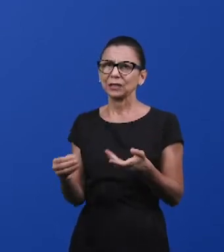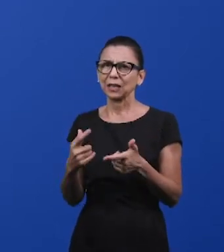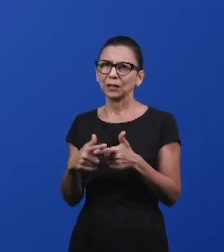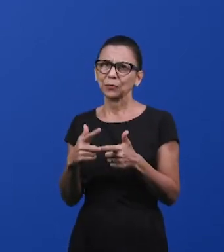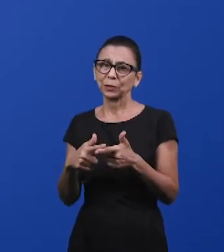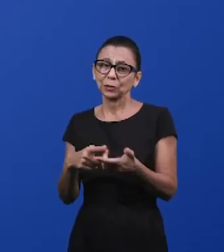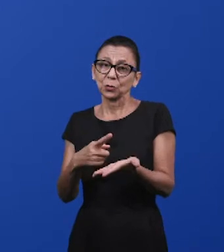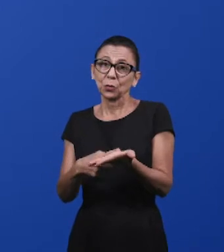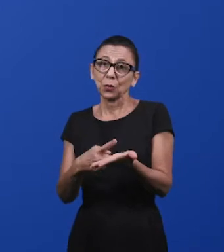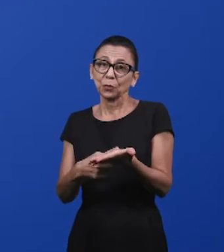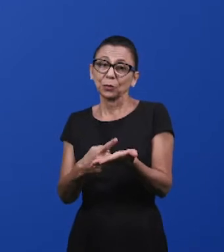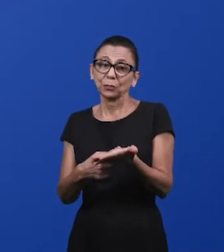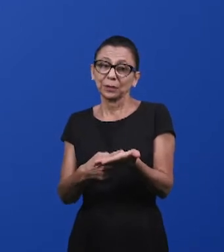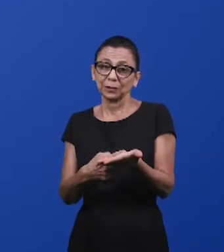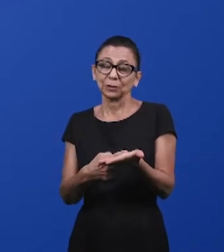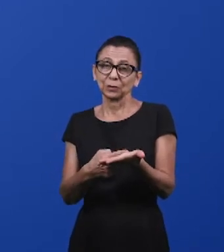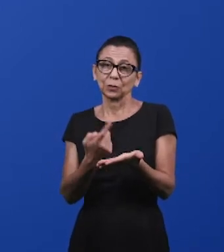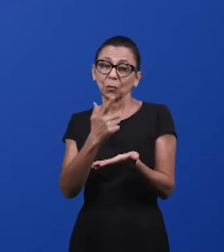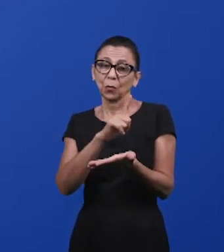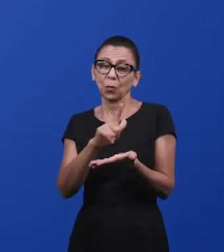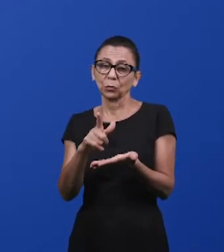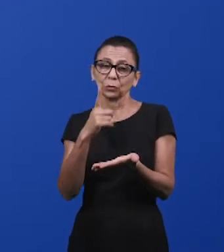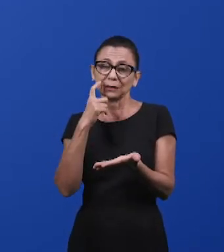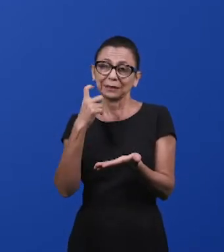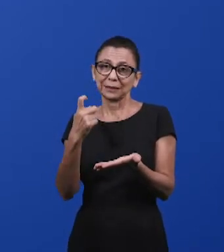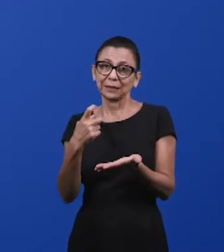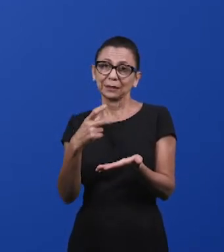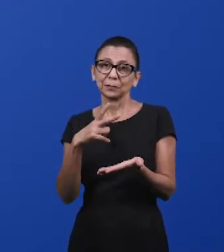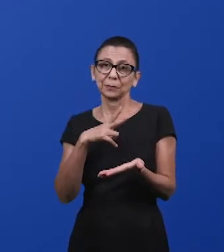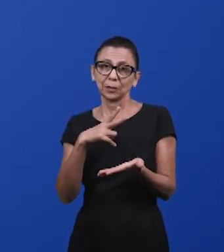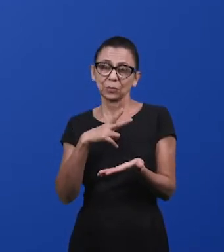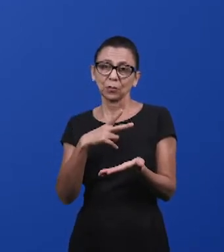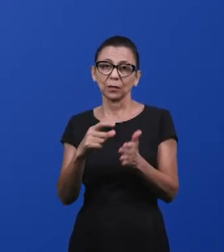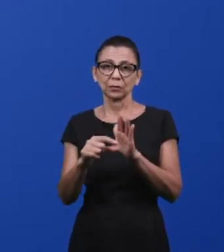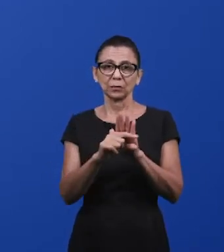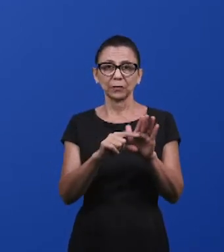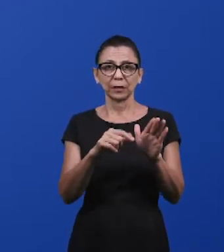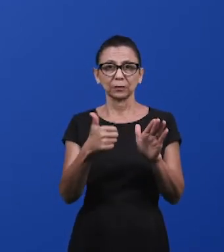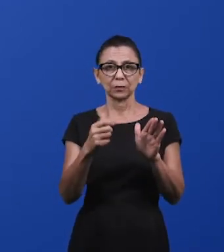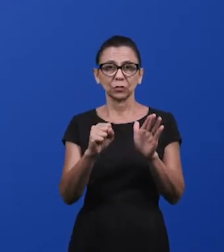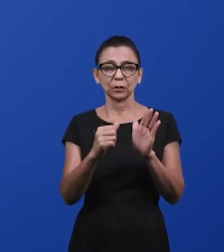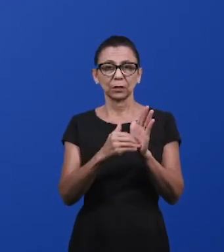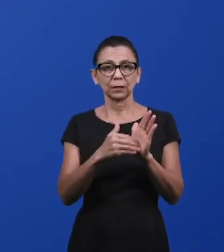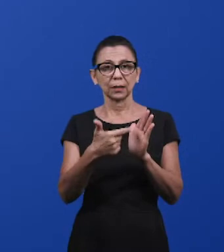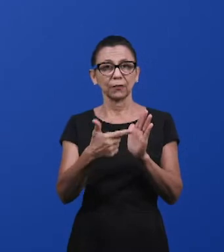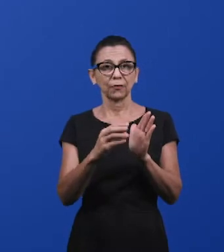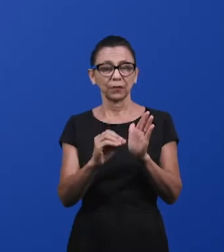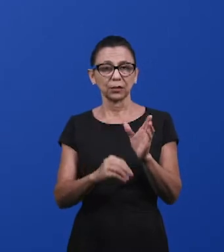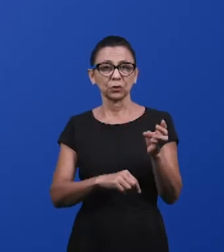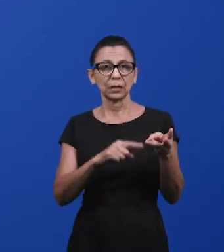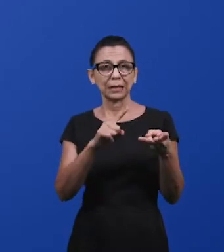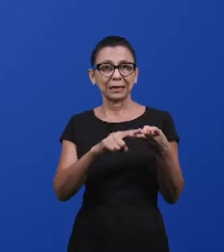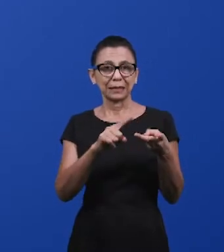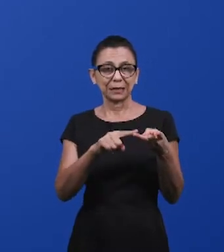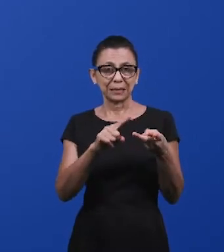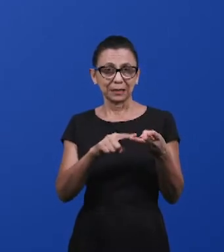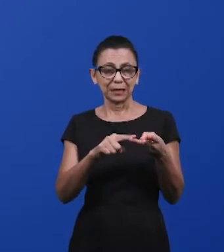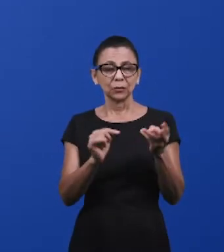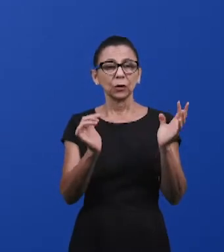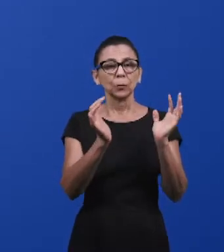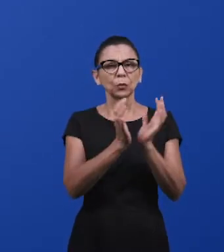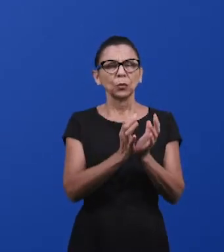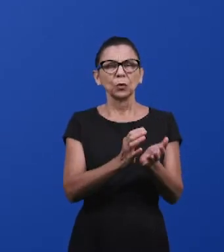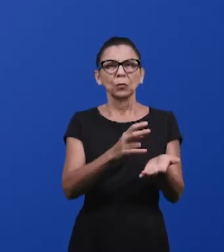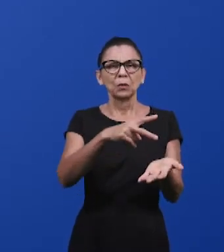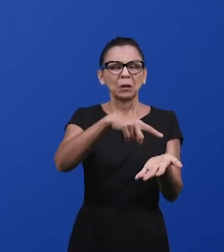estavam compromissados com outros compromissos de seus próprios interesses, que estão nos versos de 18 a 20. O terceiro são para os pobres,